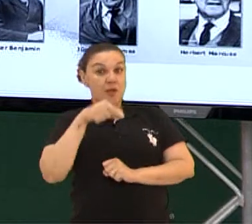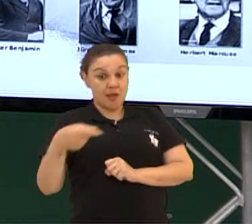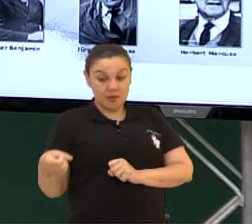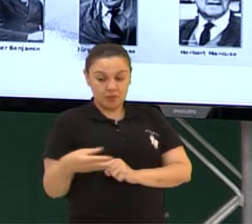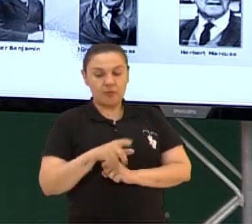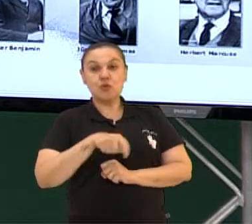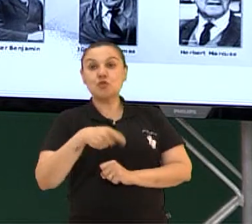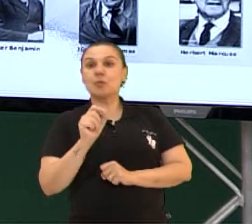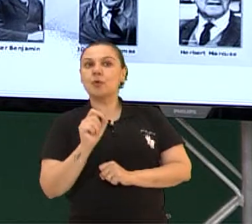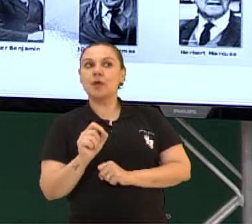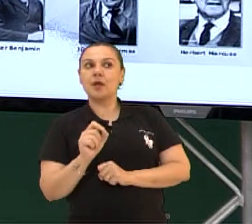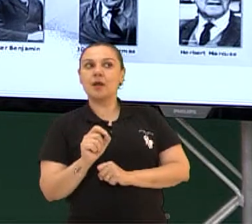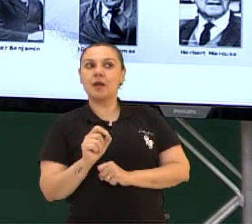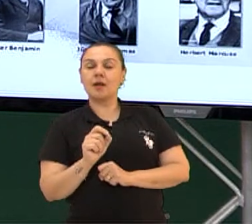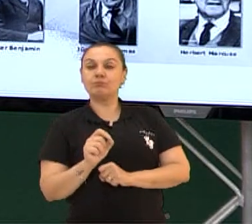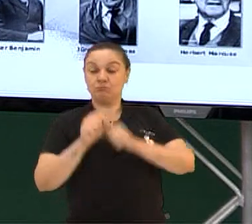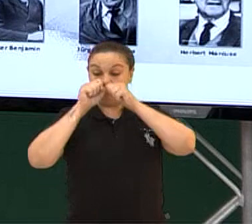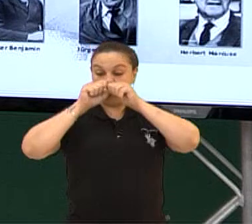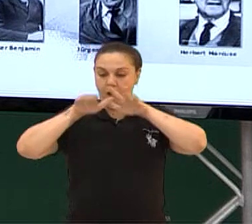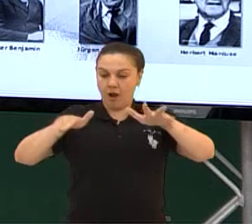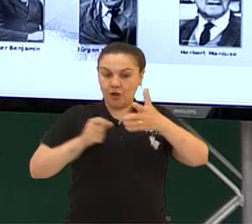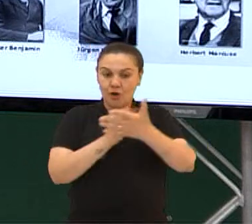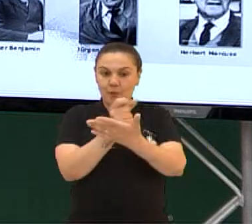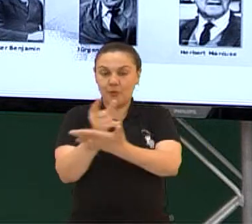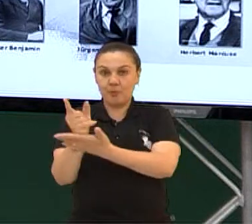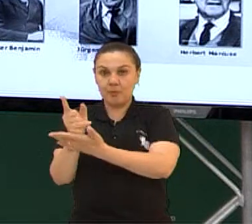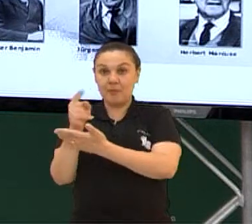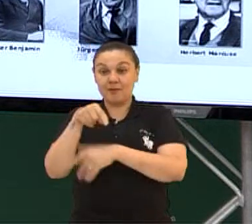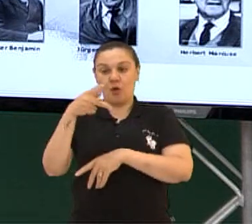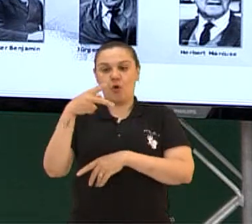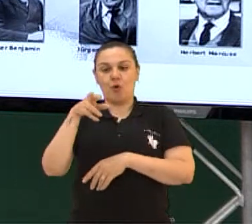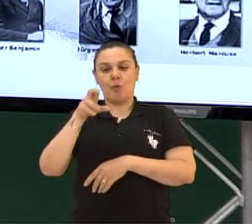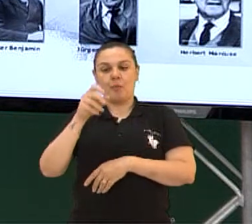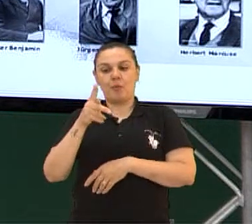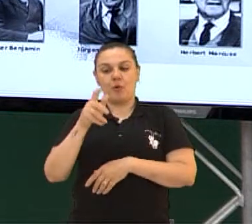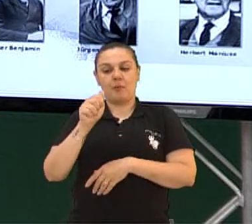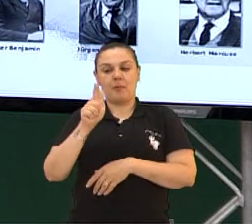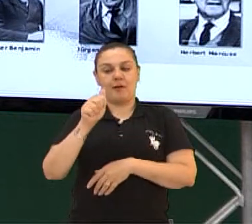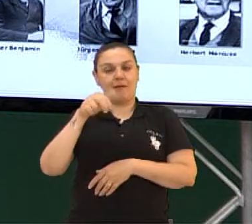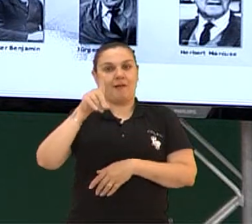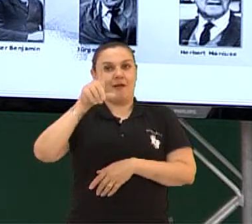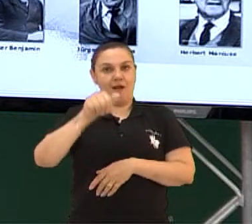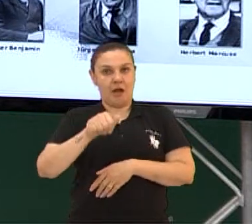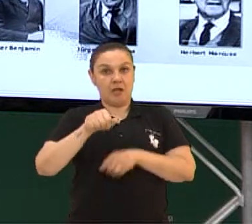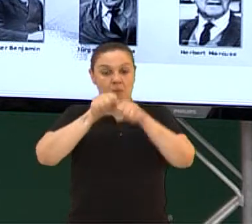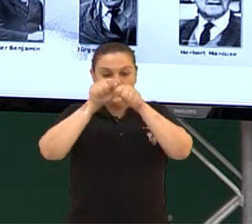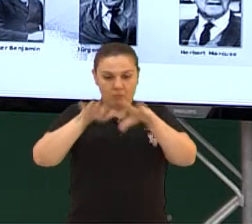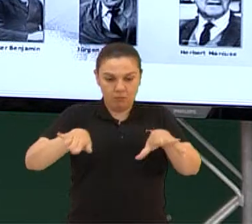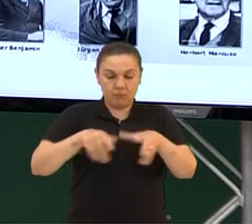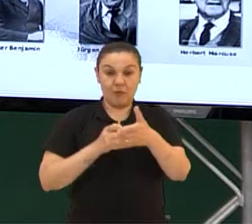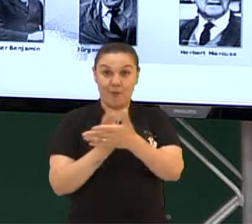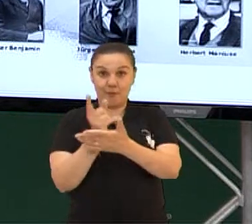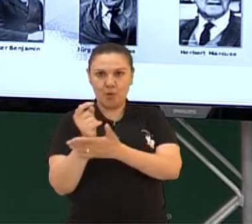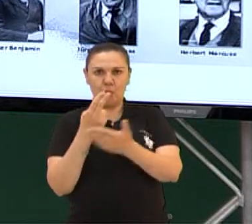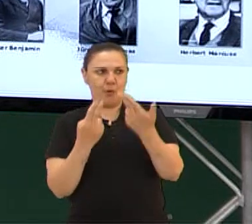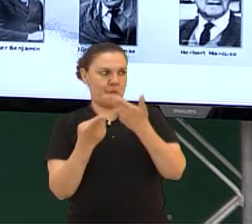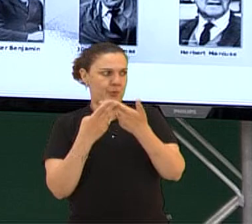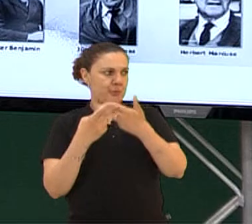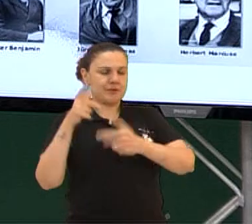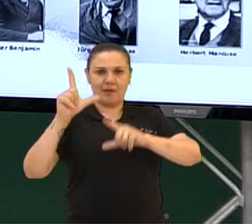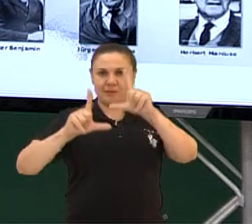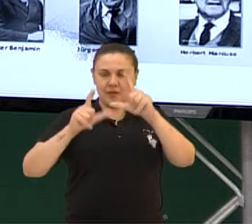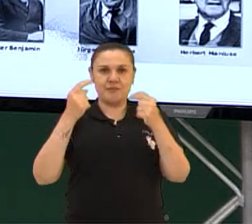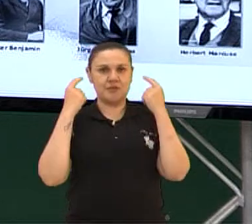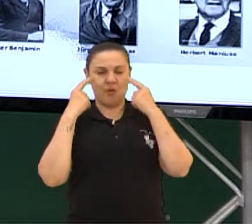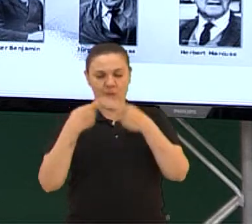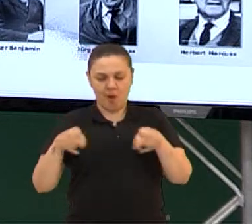novidade, que se chamava propaganda. Eles vão dizer que a propaganda e o modo como se usa essa propaganda no rádio, na televisão e